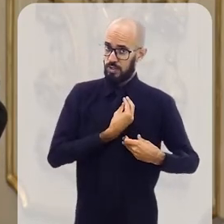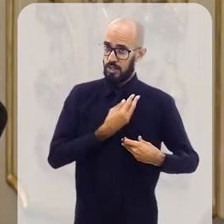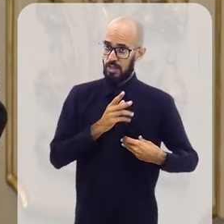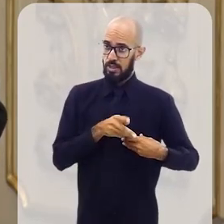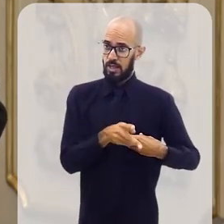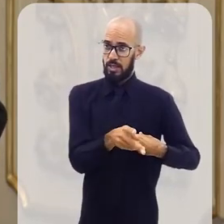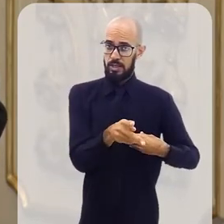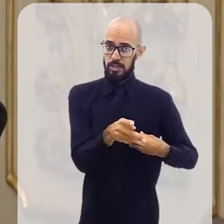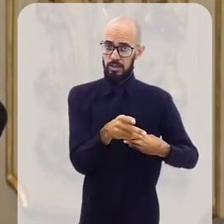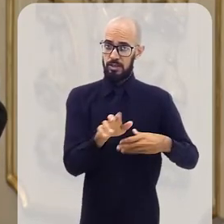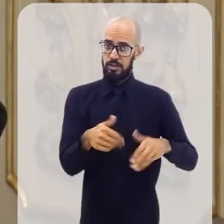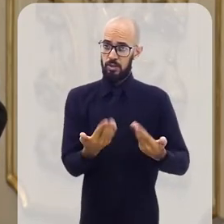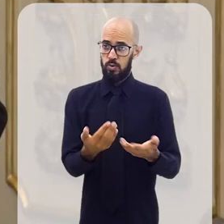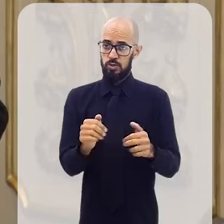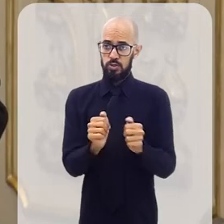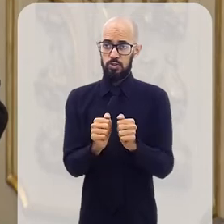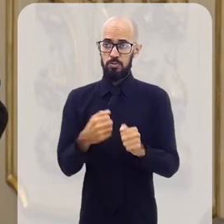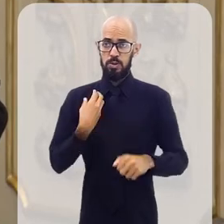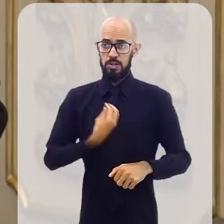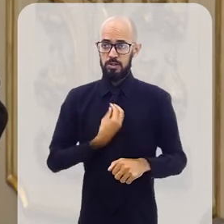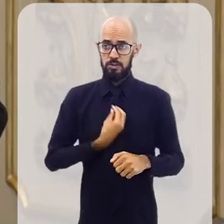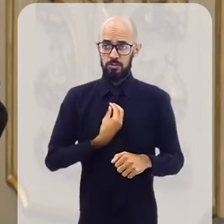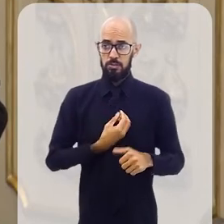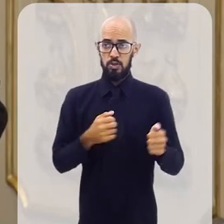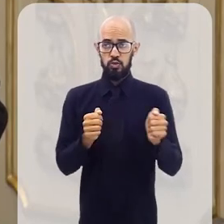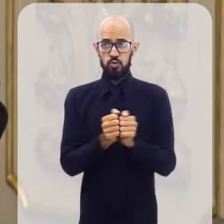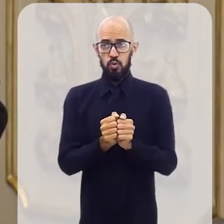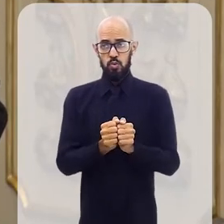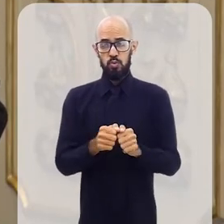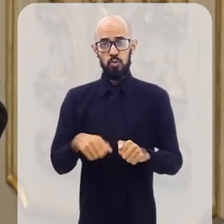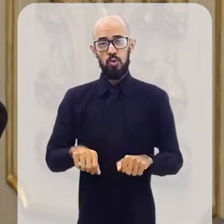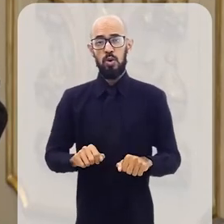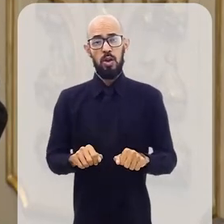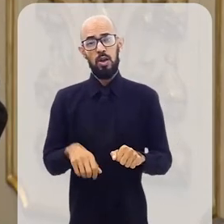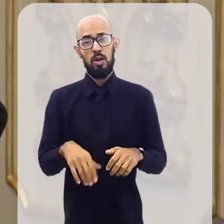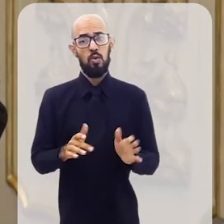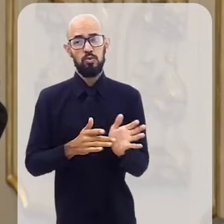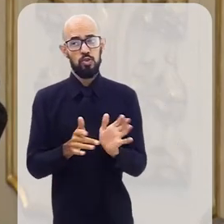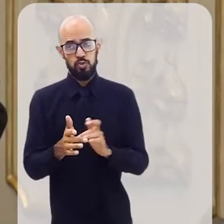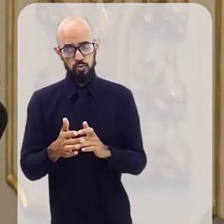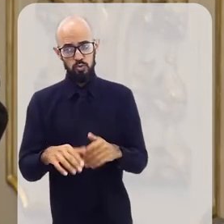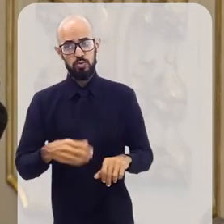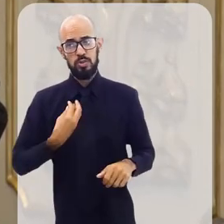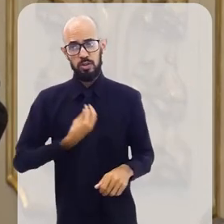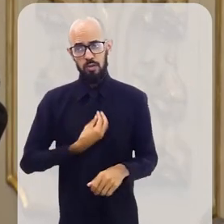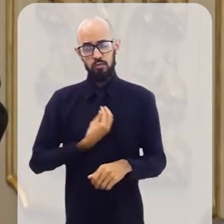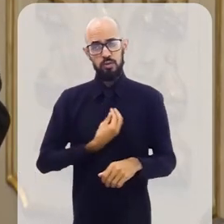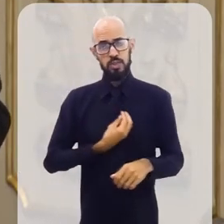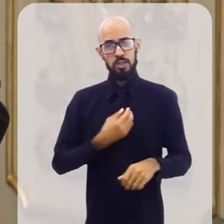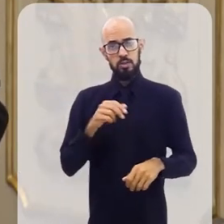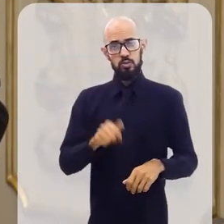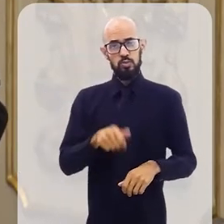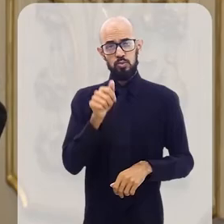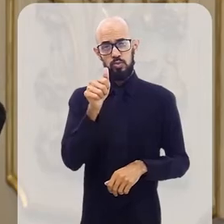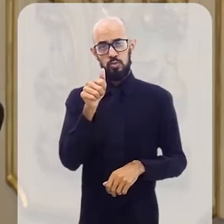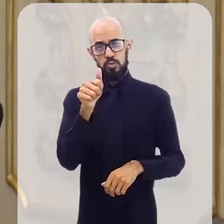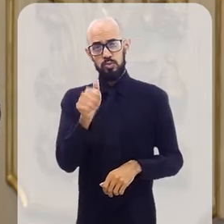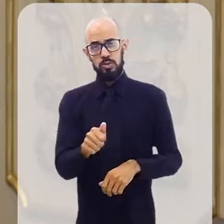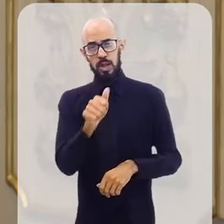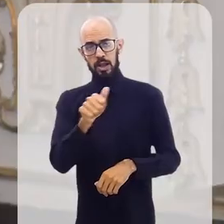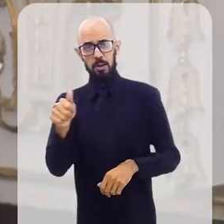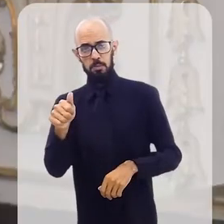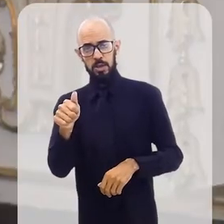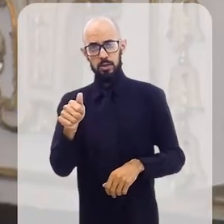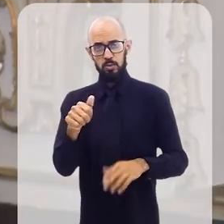em Jesus Cristo da desde o momento é que nós estamos é participando da vida dos sacramentos da igreja